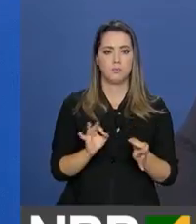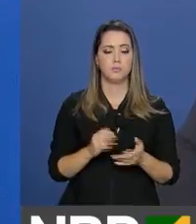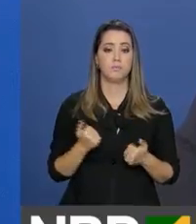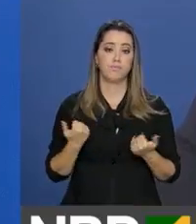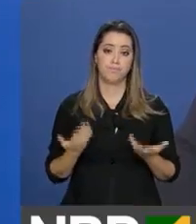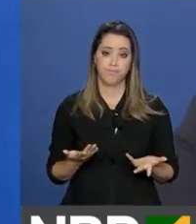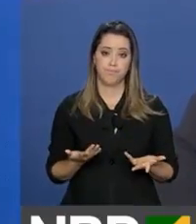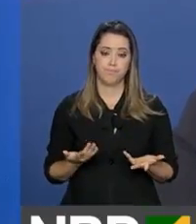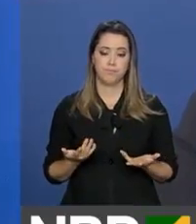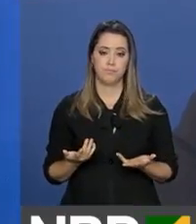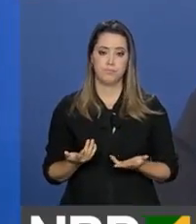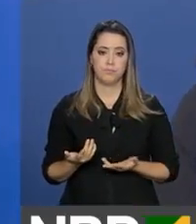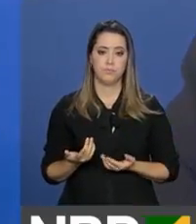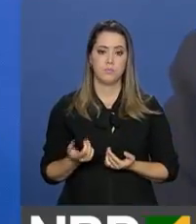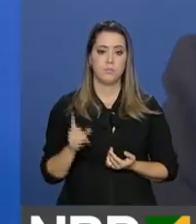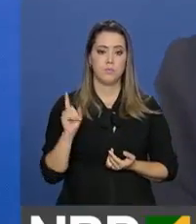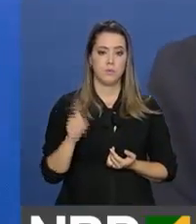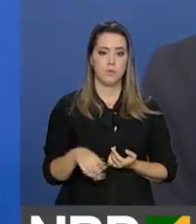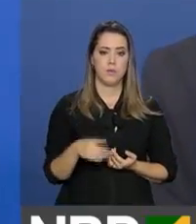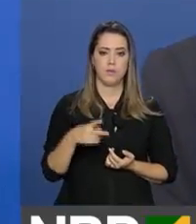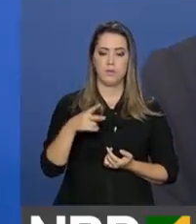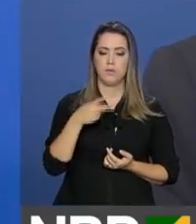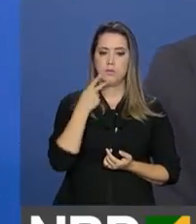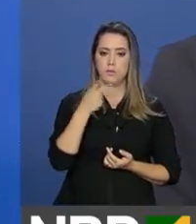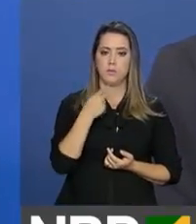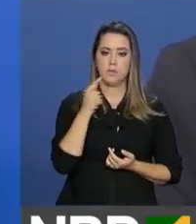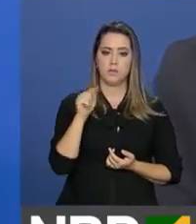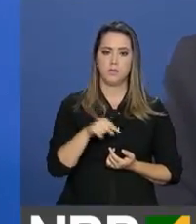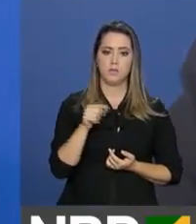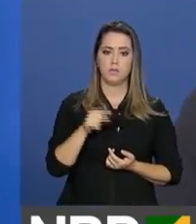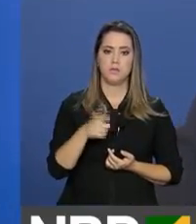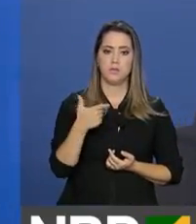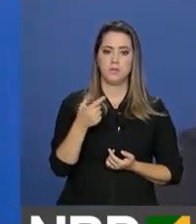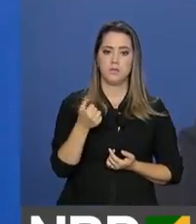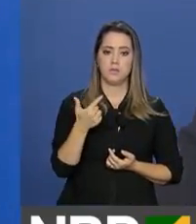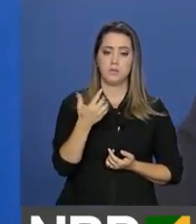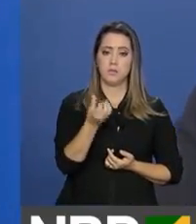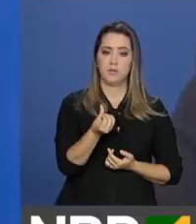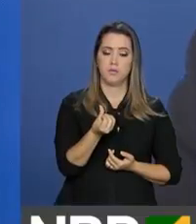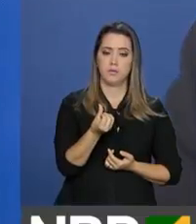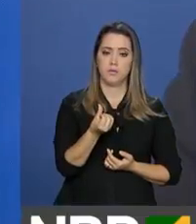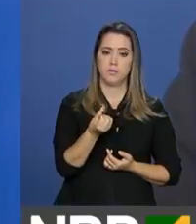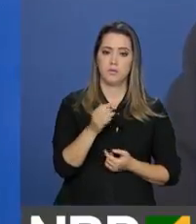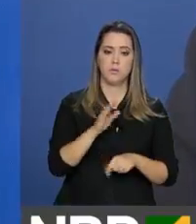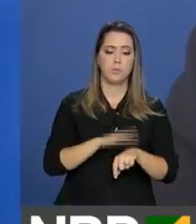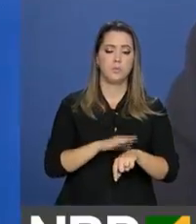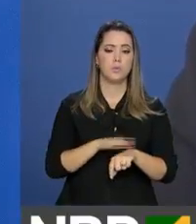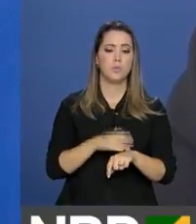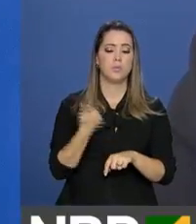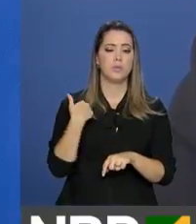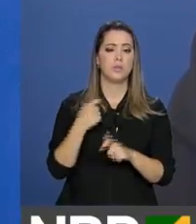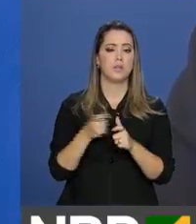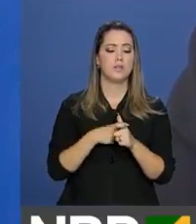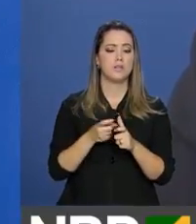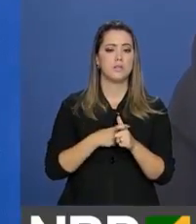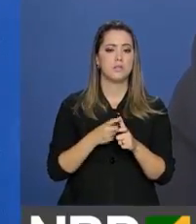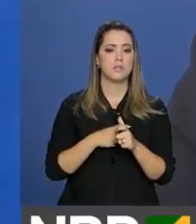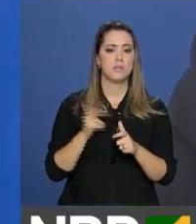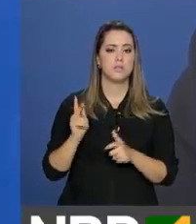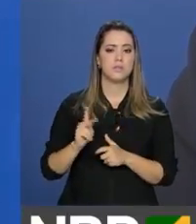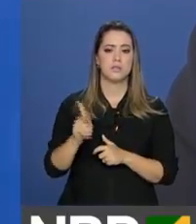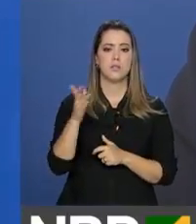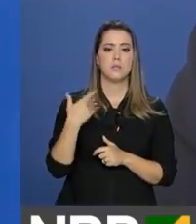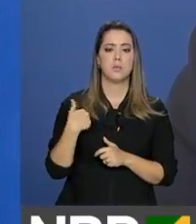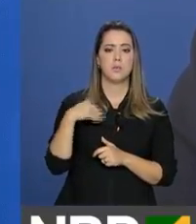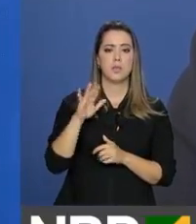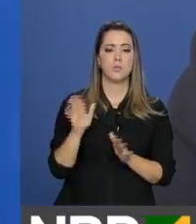inadimplentes. Ademais disso, o fato, e relato um fato aqui de 2016, quando os municípios estavam cada vez mais à